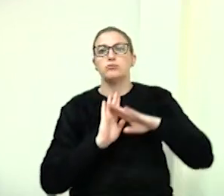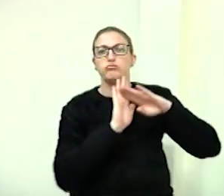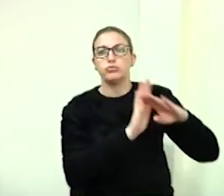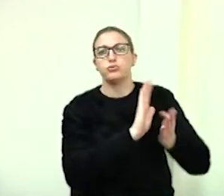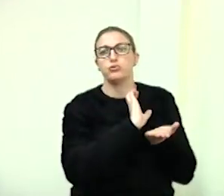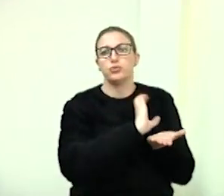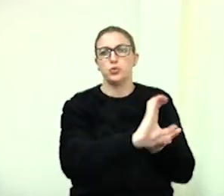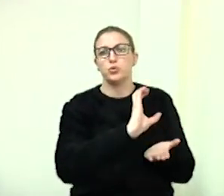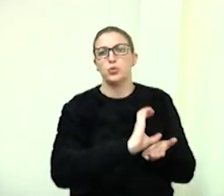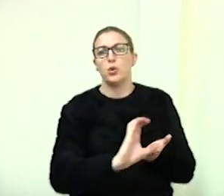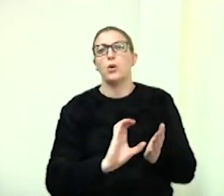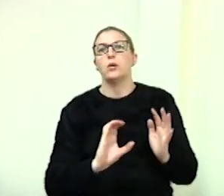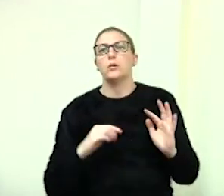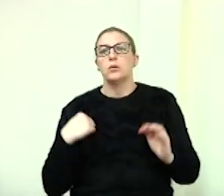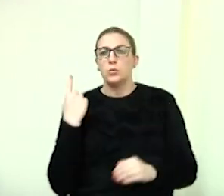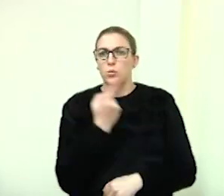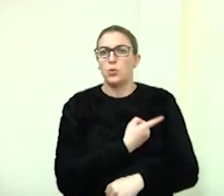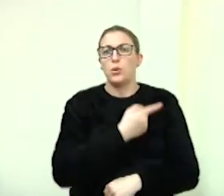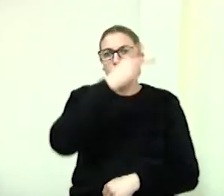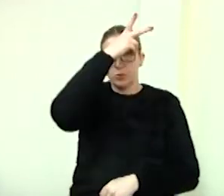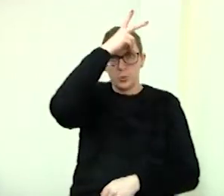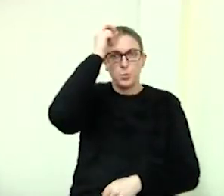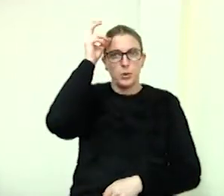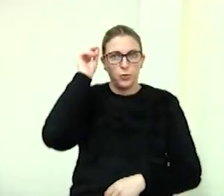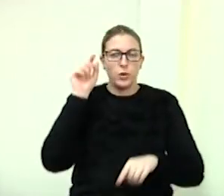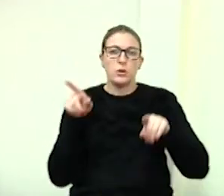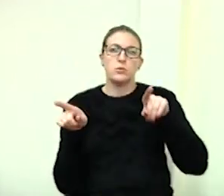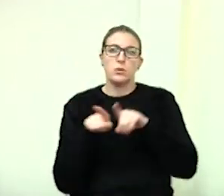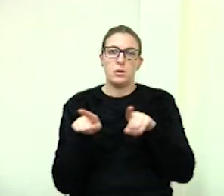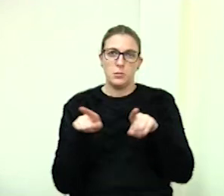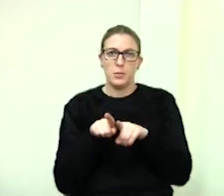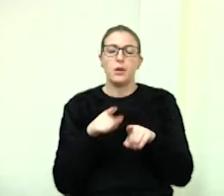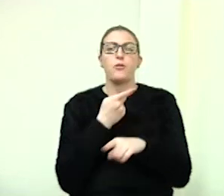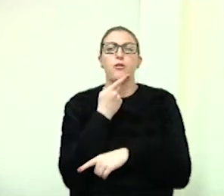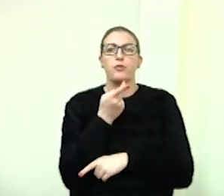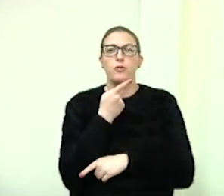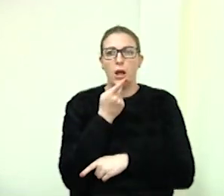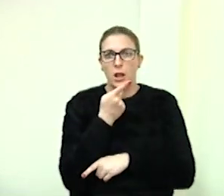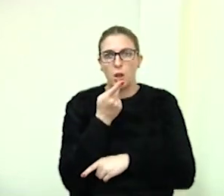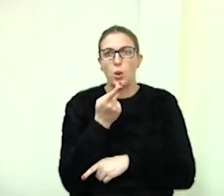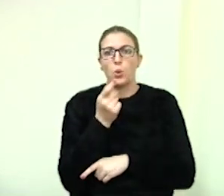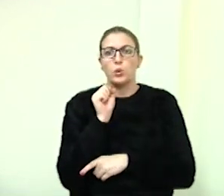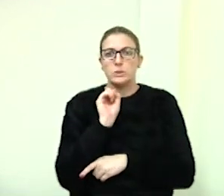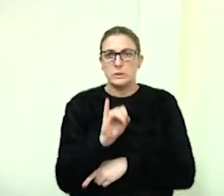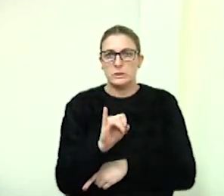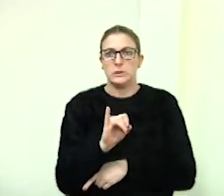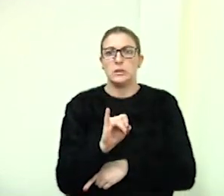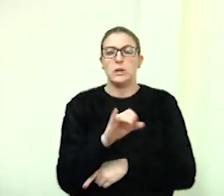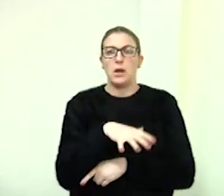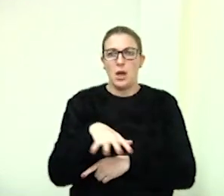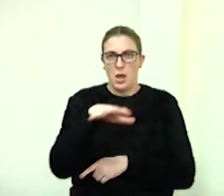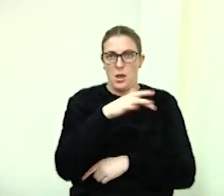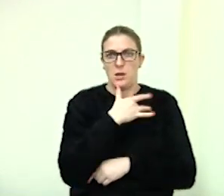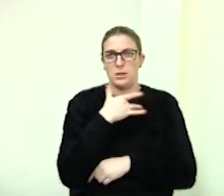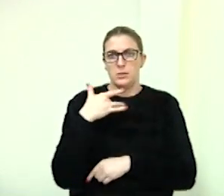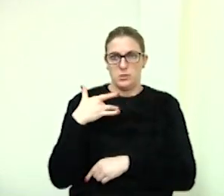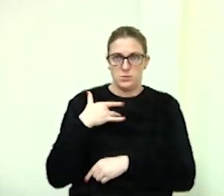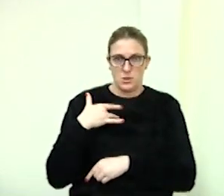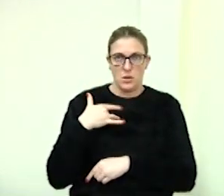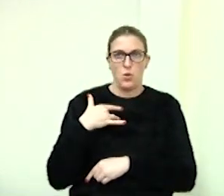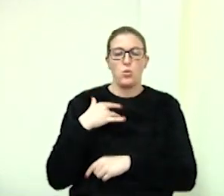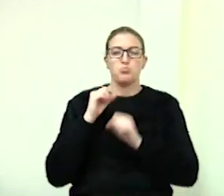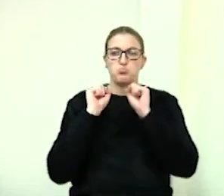todos os momentos, o nosso prefeito municipal tem reiterado que, se for para a saúde, o problema não é